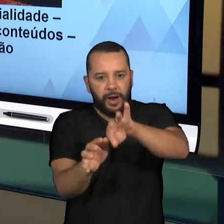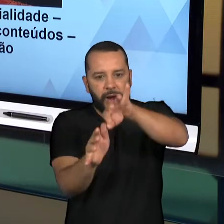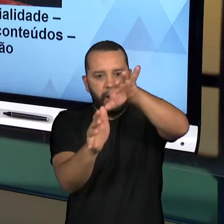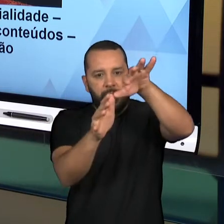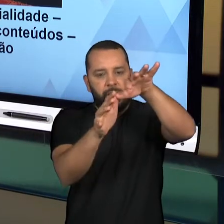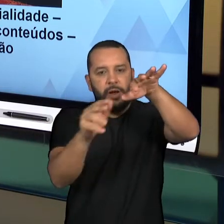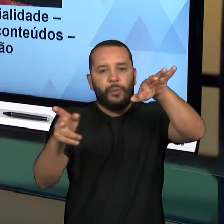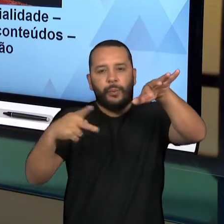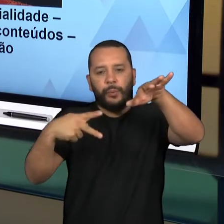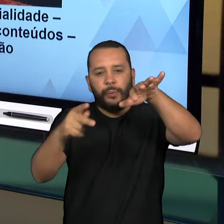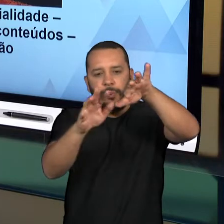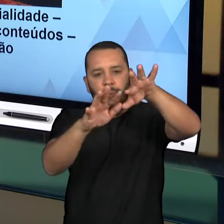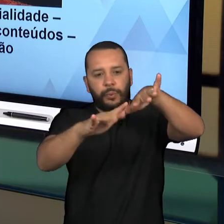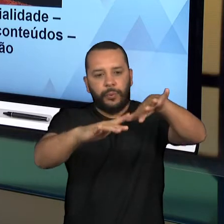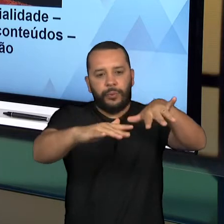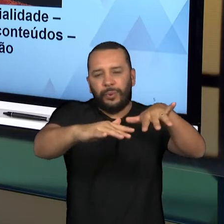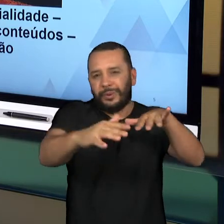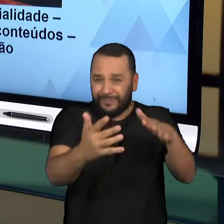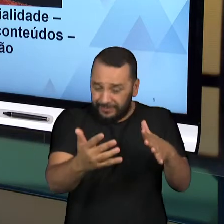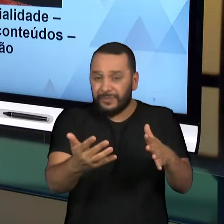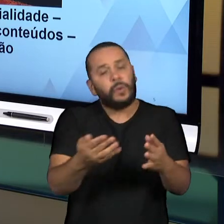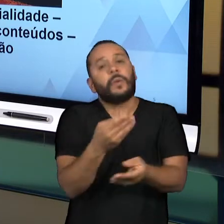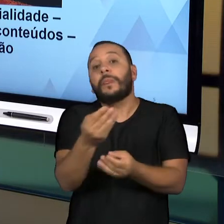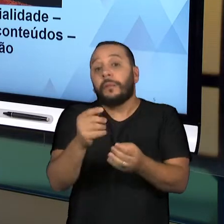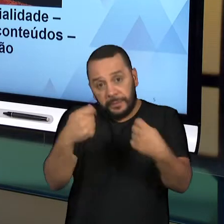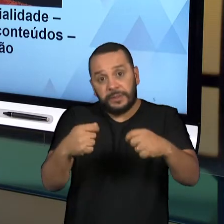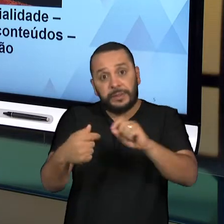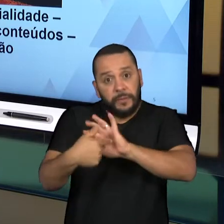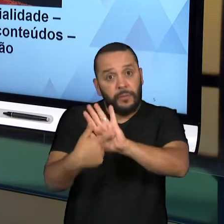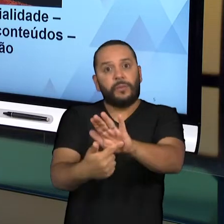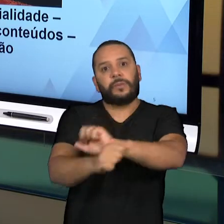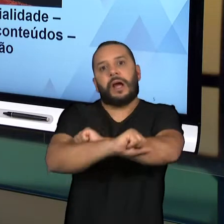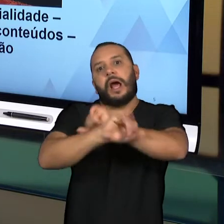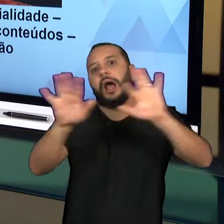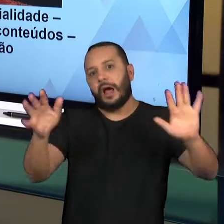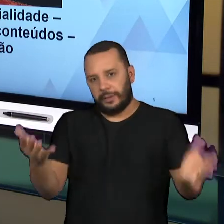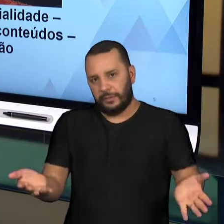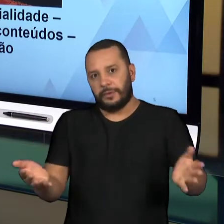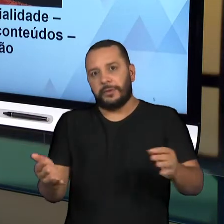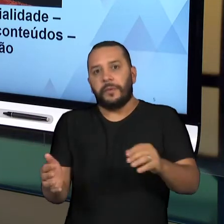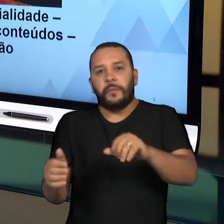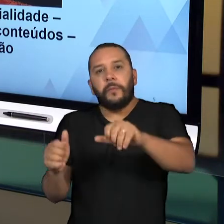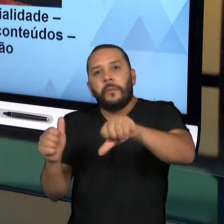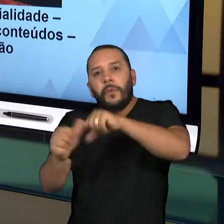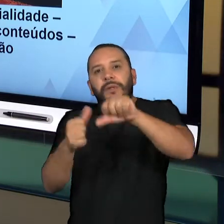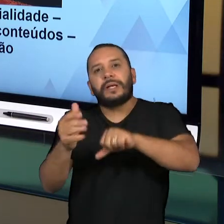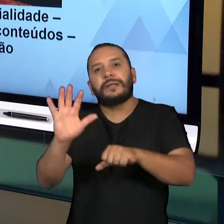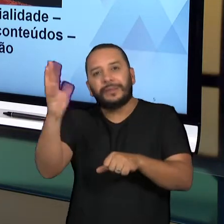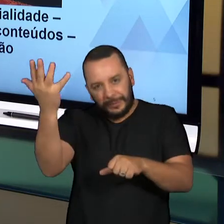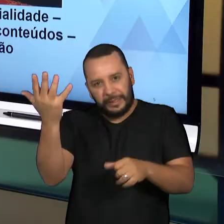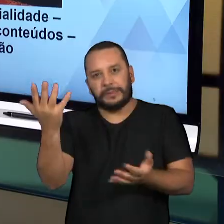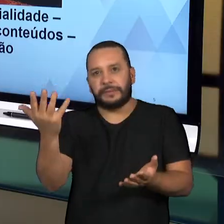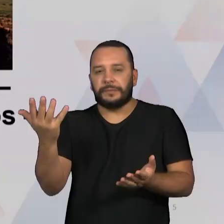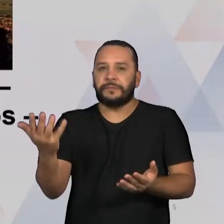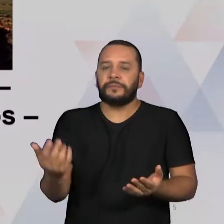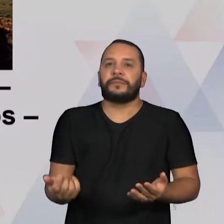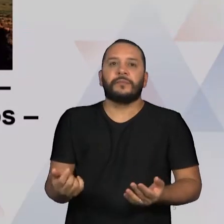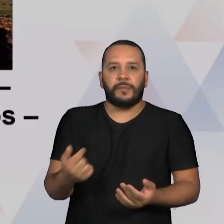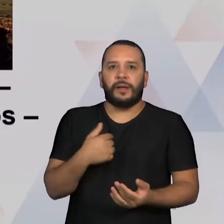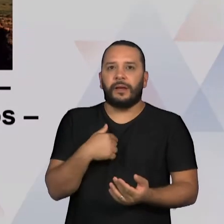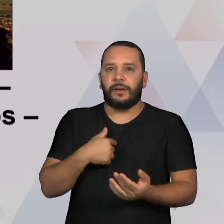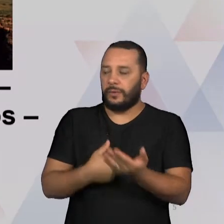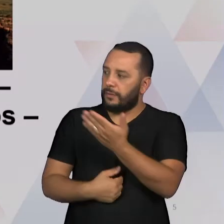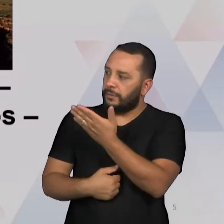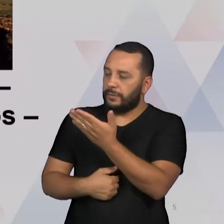trazer essas imagens ea tentar mostrar as mudanças que ocorrem eu estou trabalhando com a